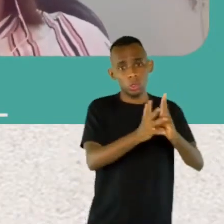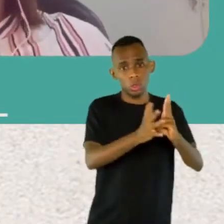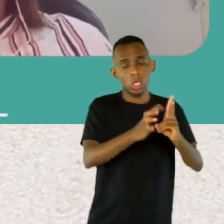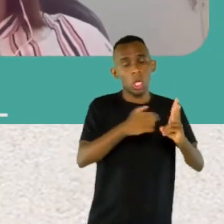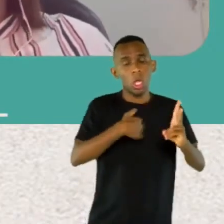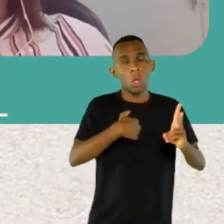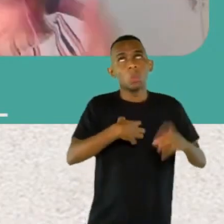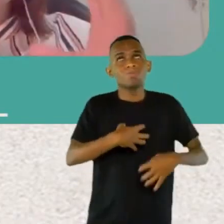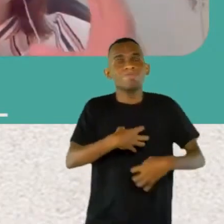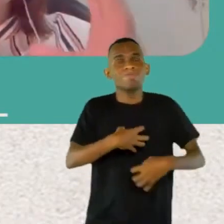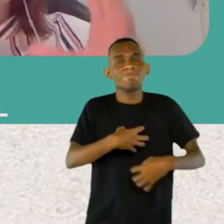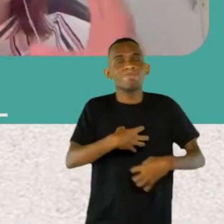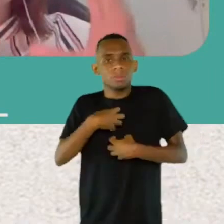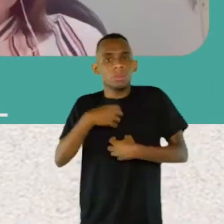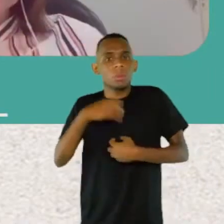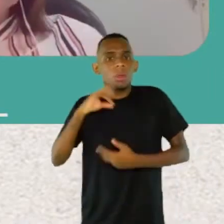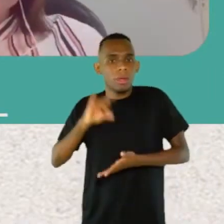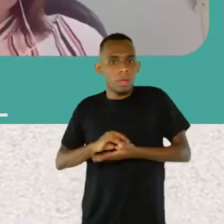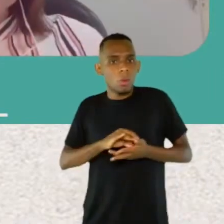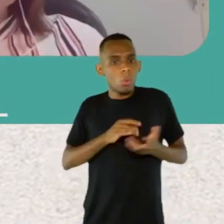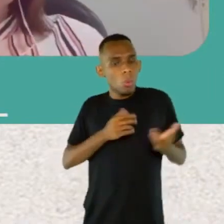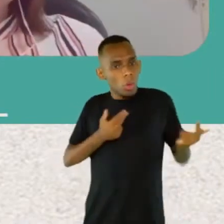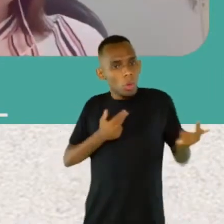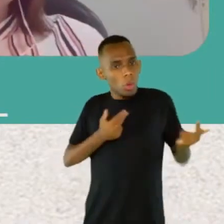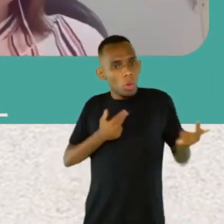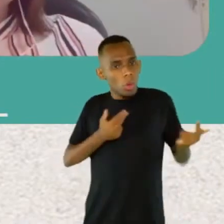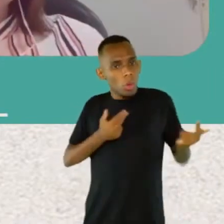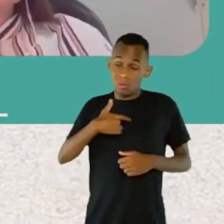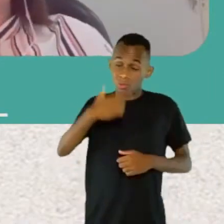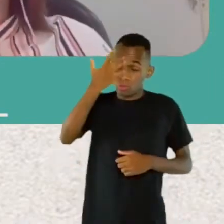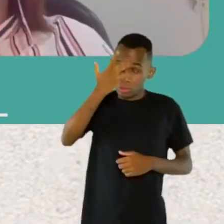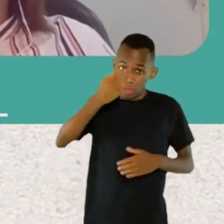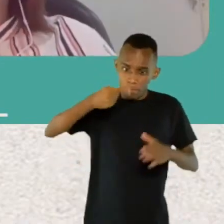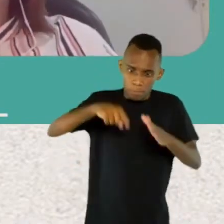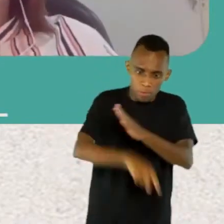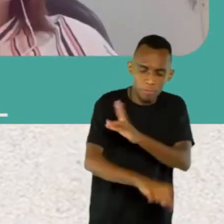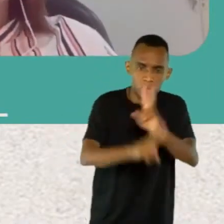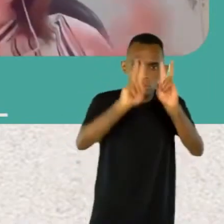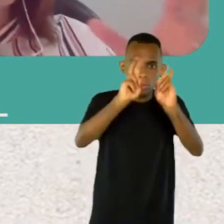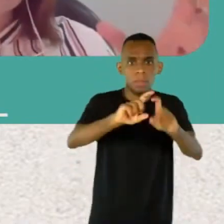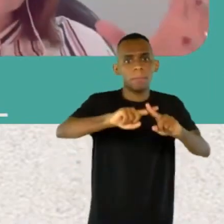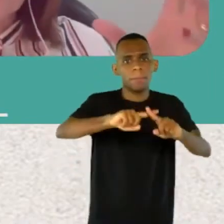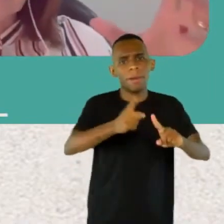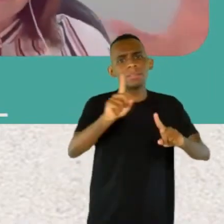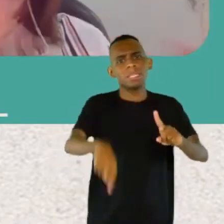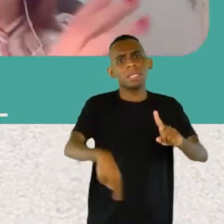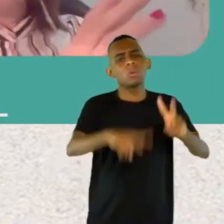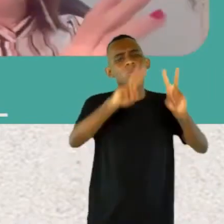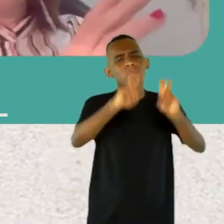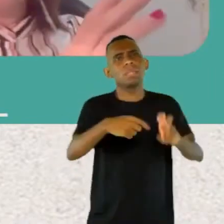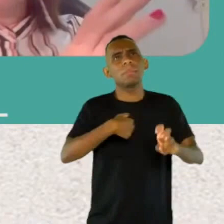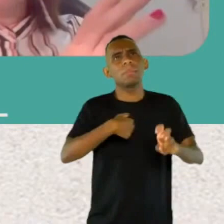Embora eu ainda saiba muito pouco sobre essa temática, é uma coisa que cada vez mais meu